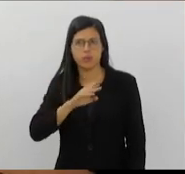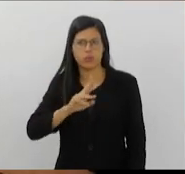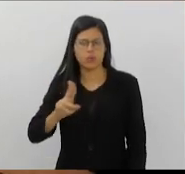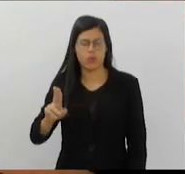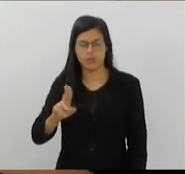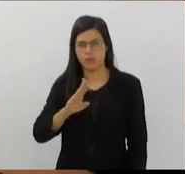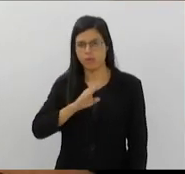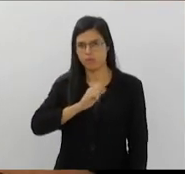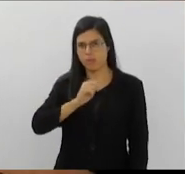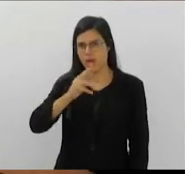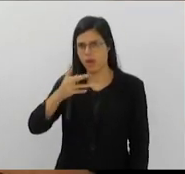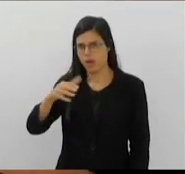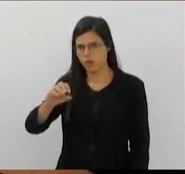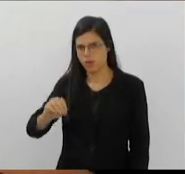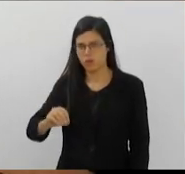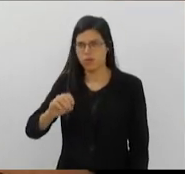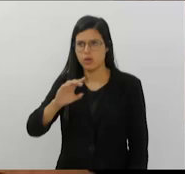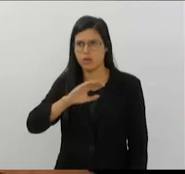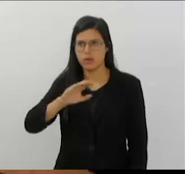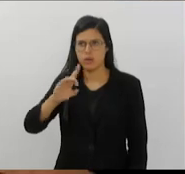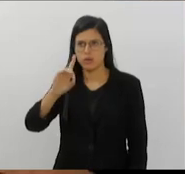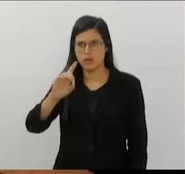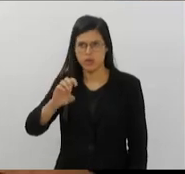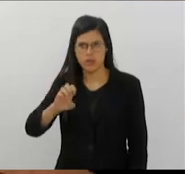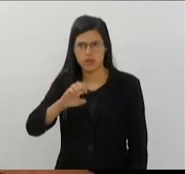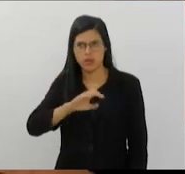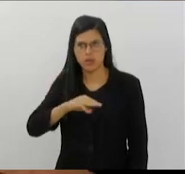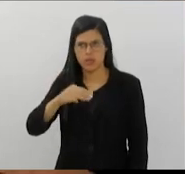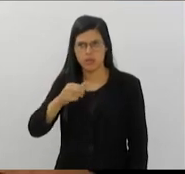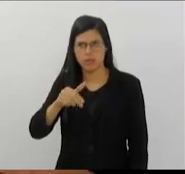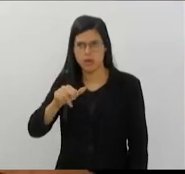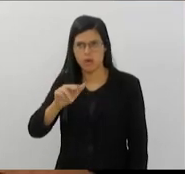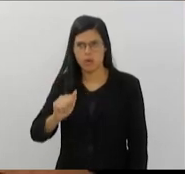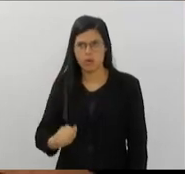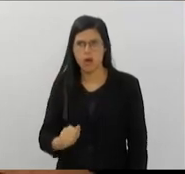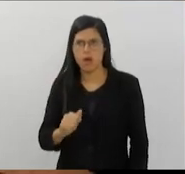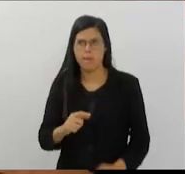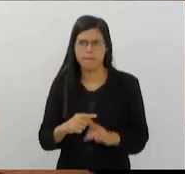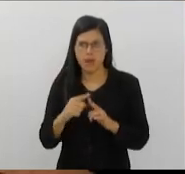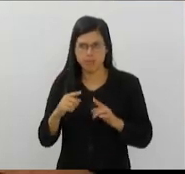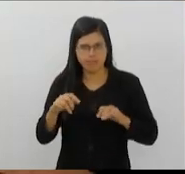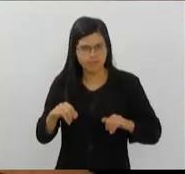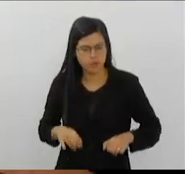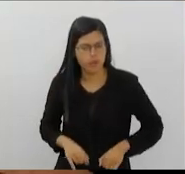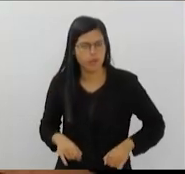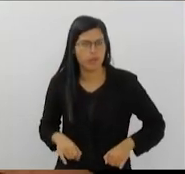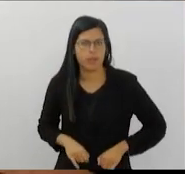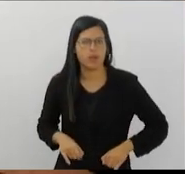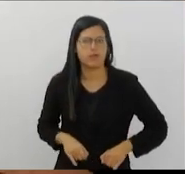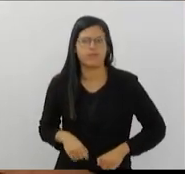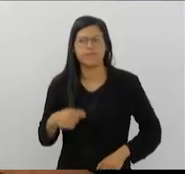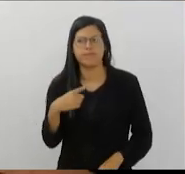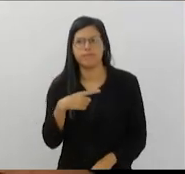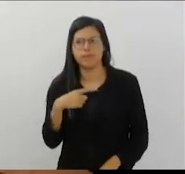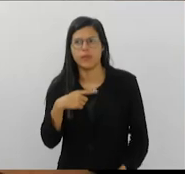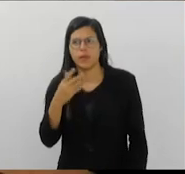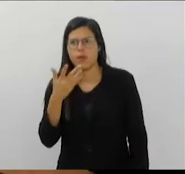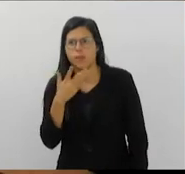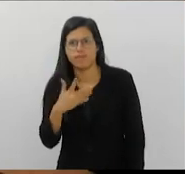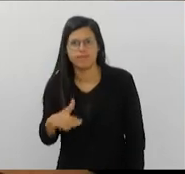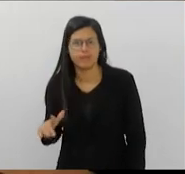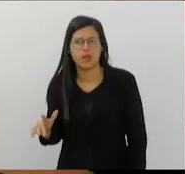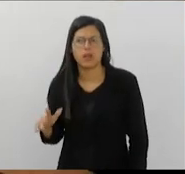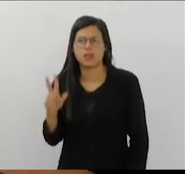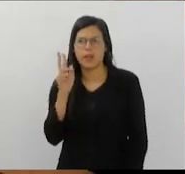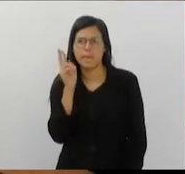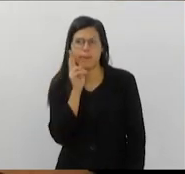nossa população. Mas, através de muito, muito, muito sofrimento, que eu pequenininha vi aquelas